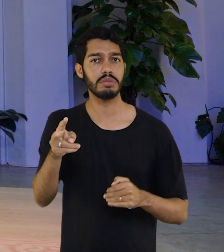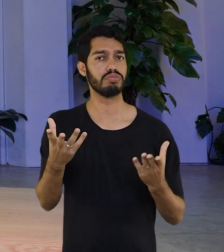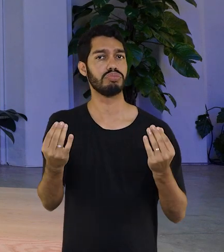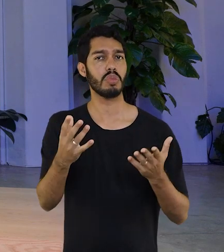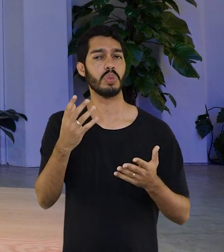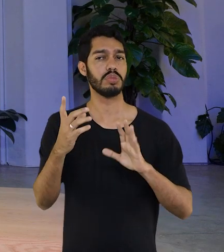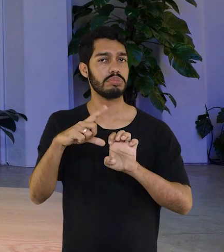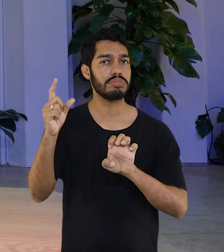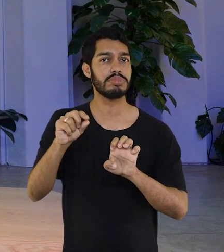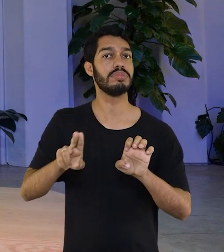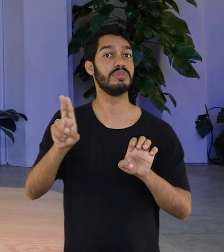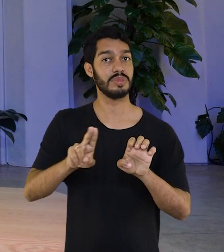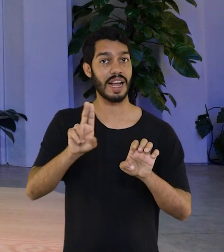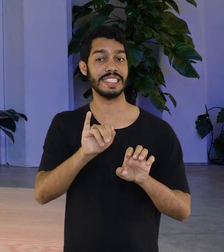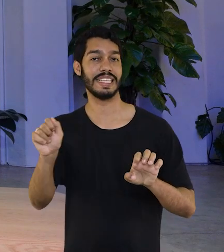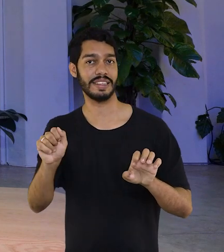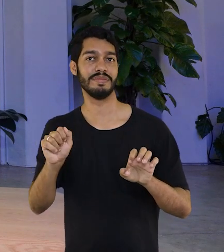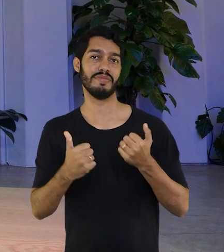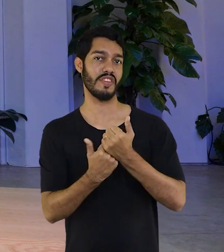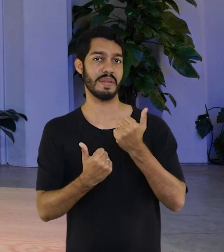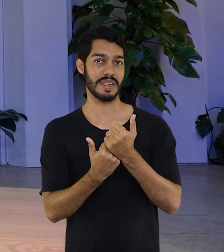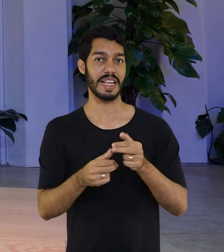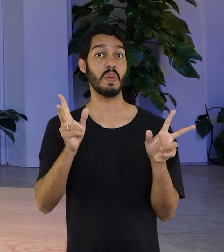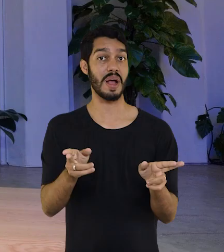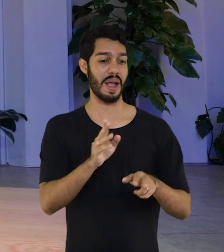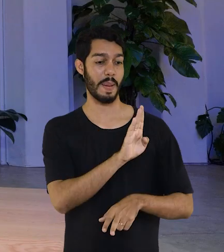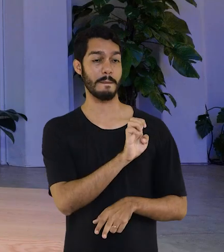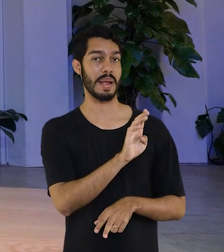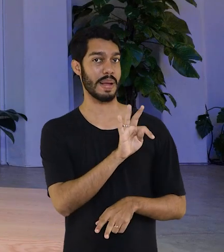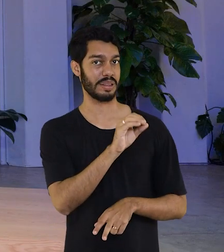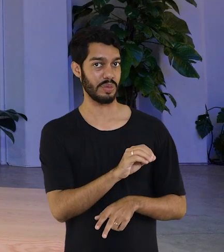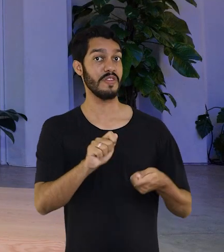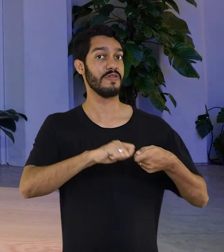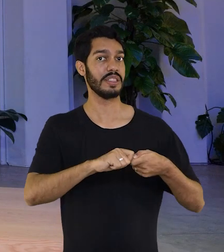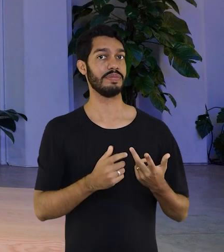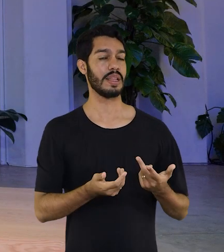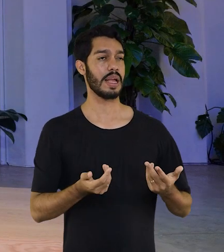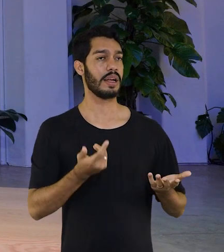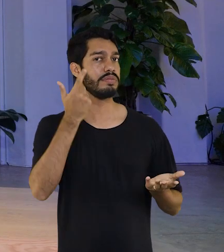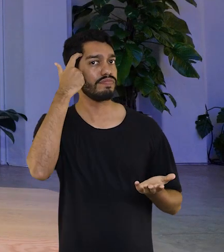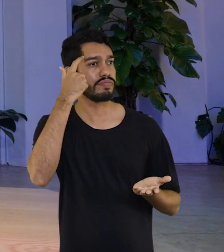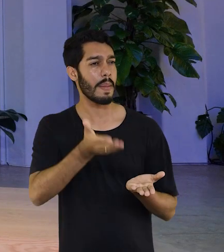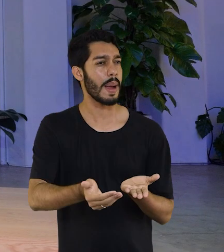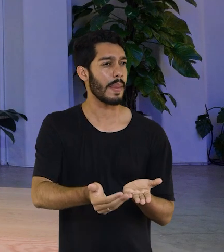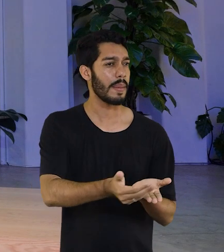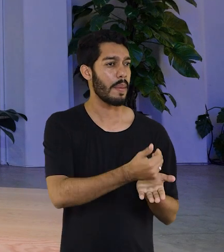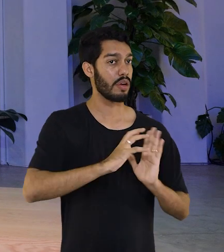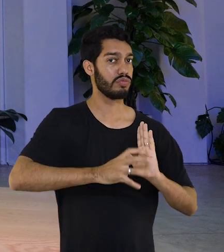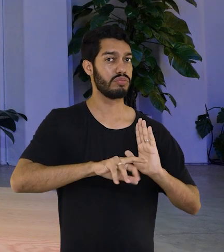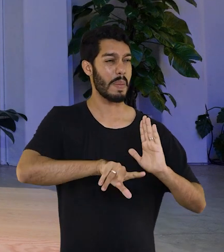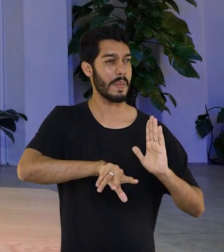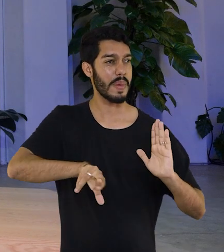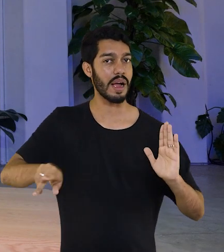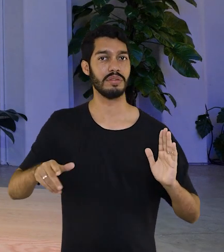a gente vê muitos empreendedores usando a inteligência artificial como ferramenta, como o Bebeto tem feito, para reunir e